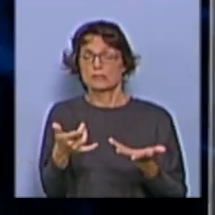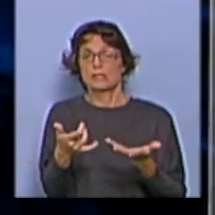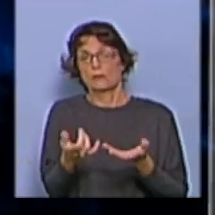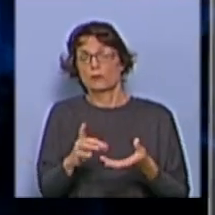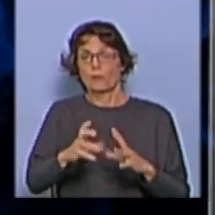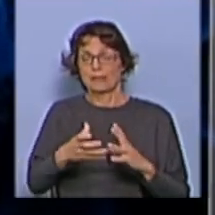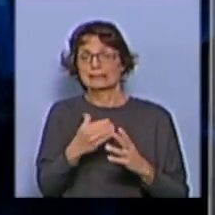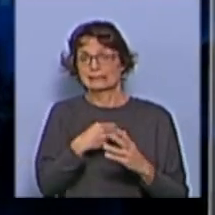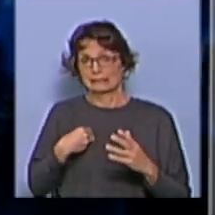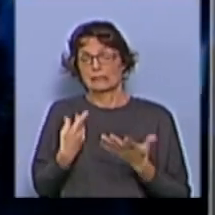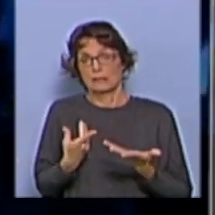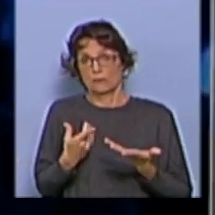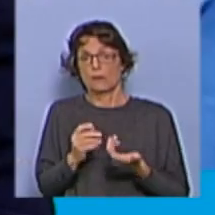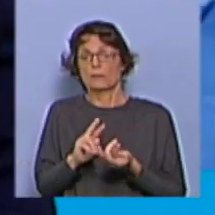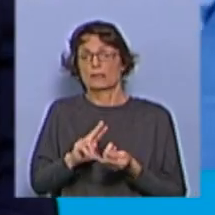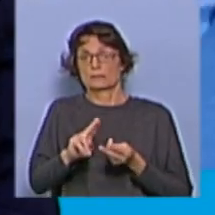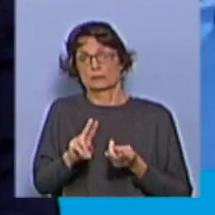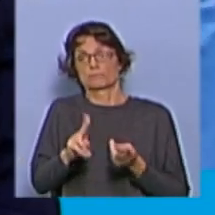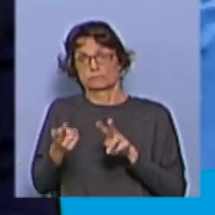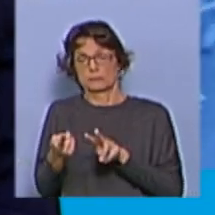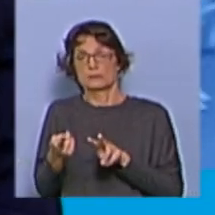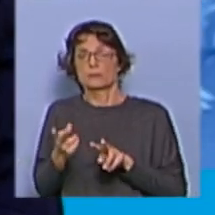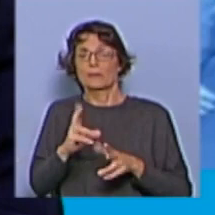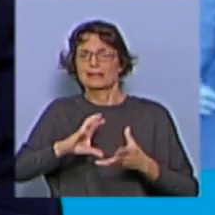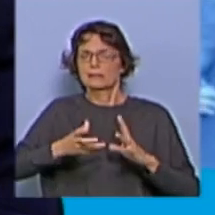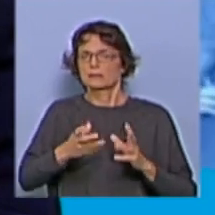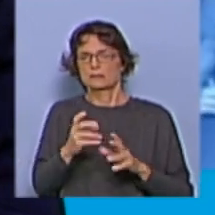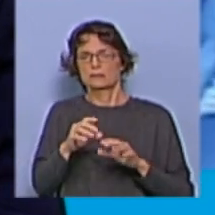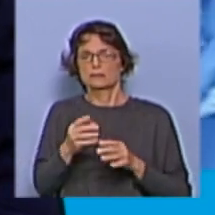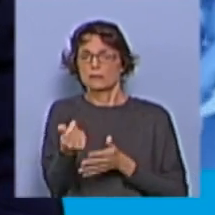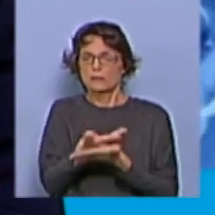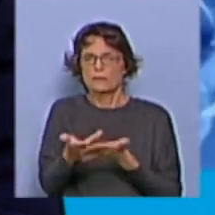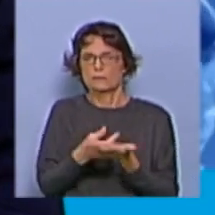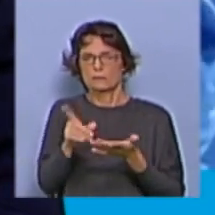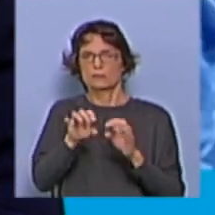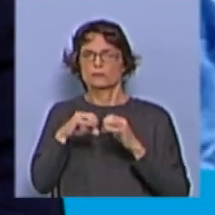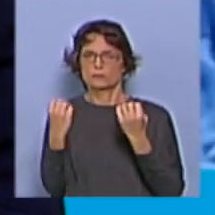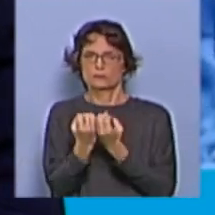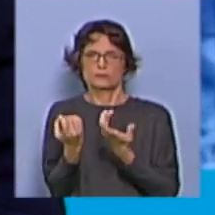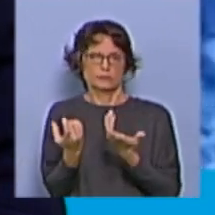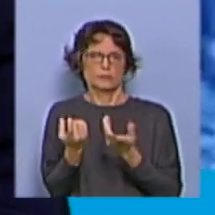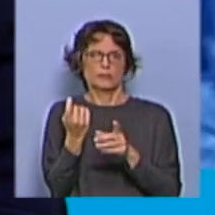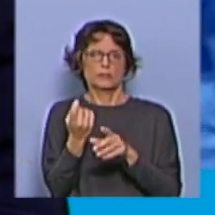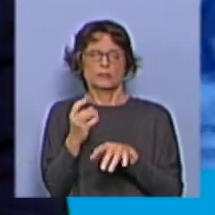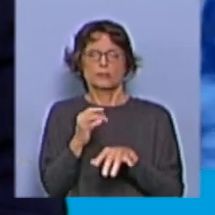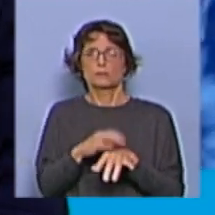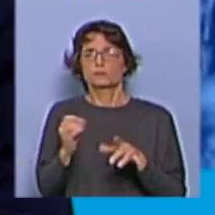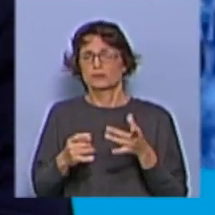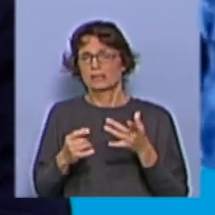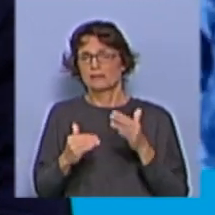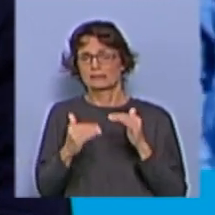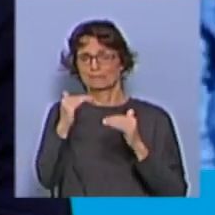em crise económica e, portanto, também em crise social, com todos os problemas da desigualdade, no mais vasto sentido do